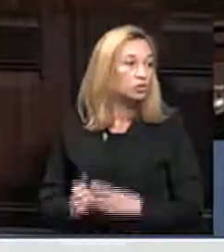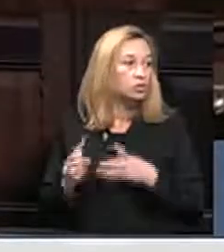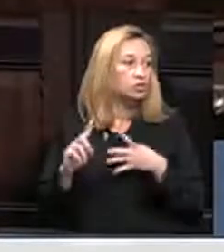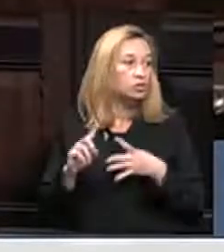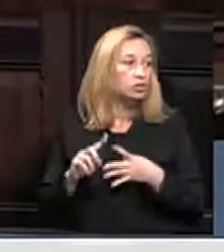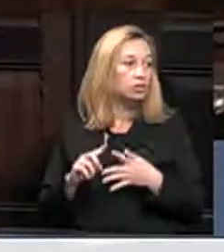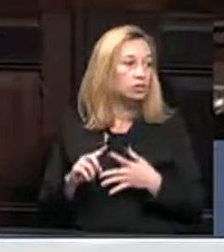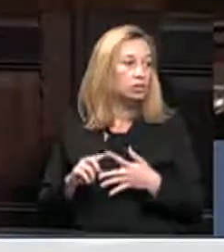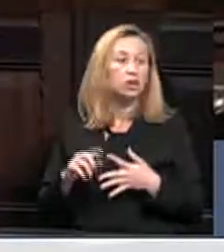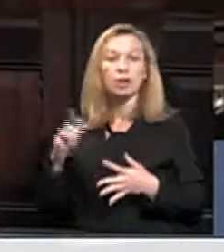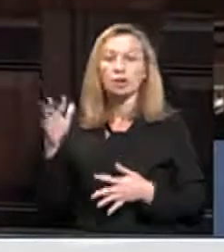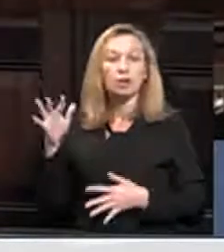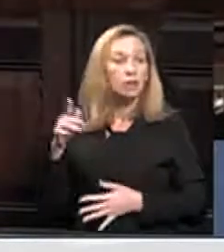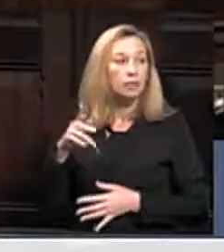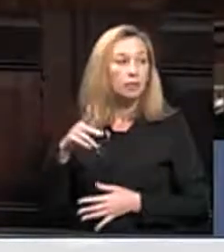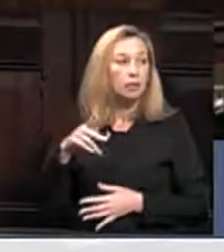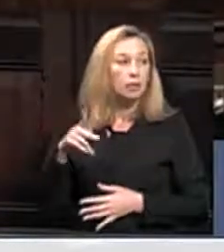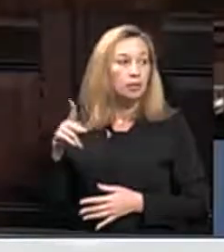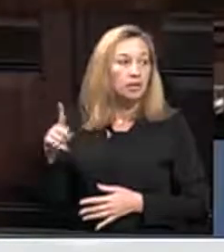o PT,